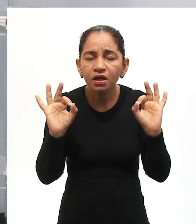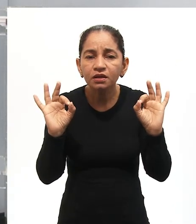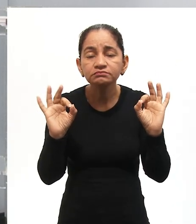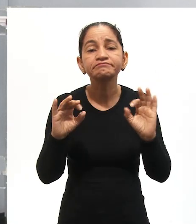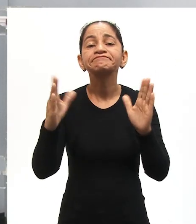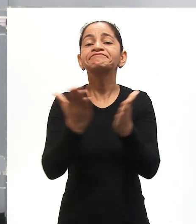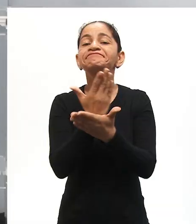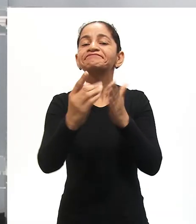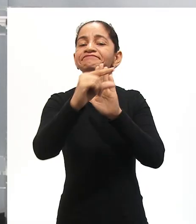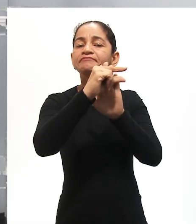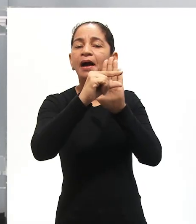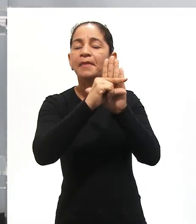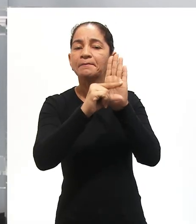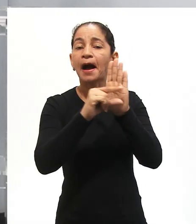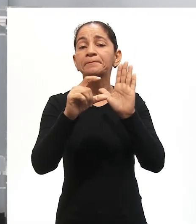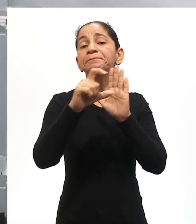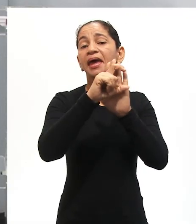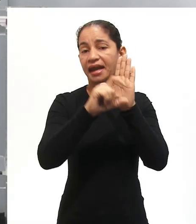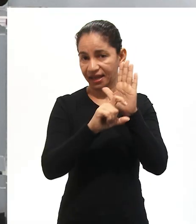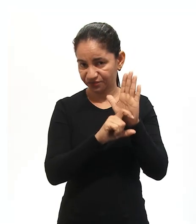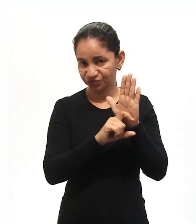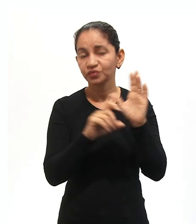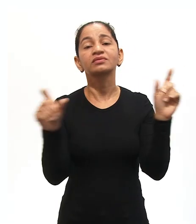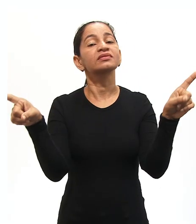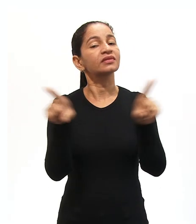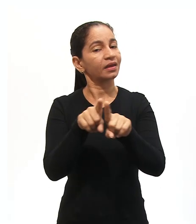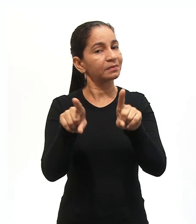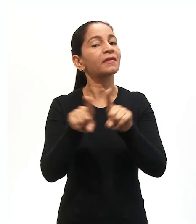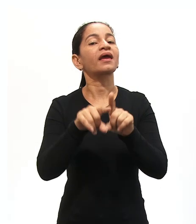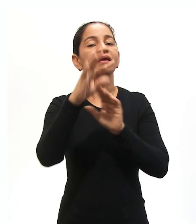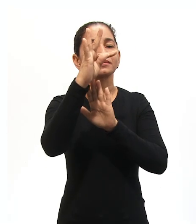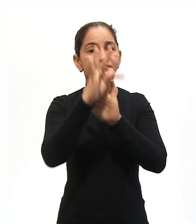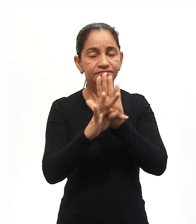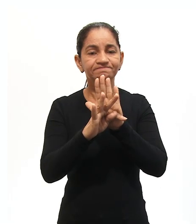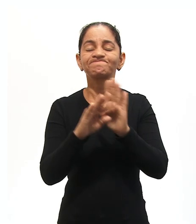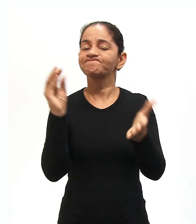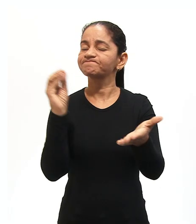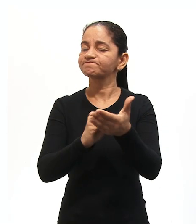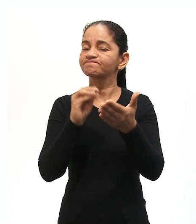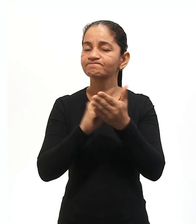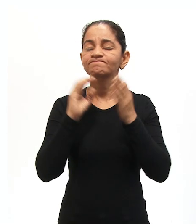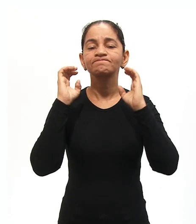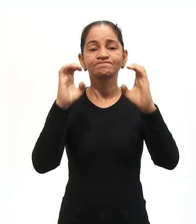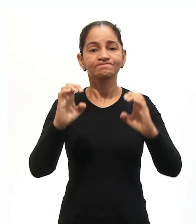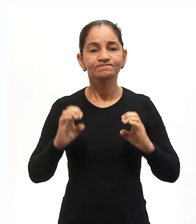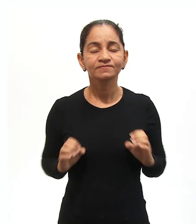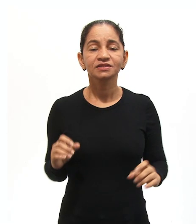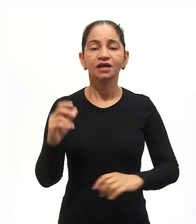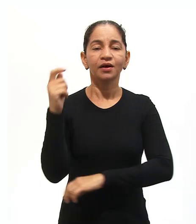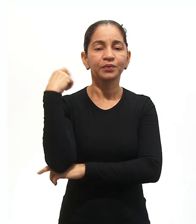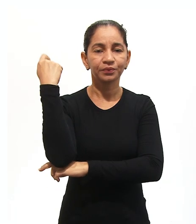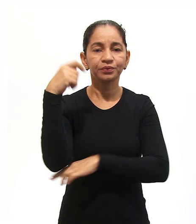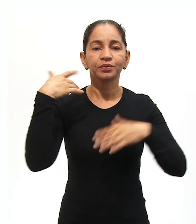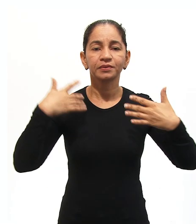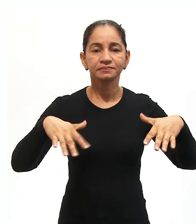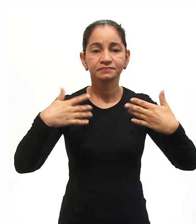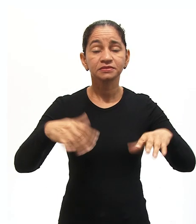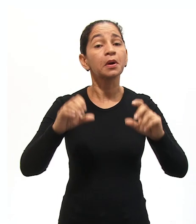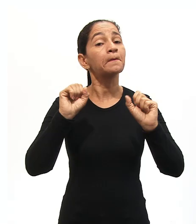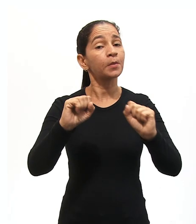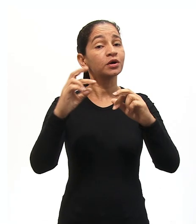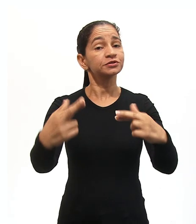ou trechos. Tá? Então, no texto educacional, constitui falta ética, infração institucional e pode